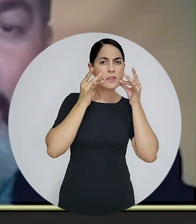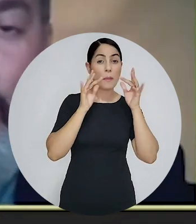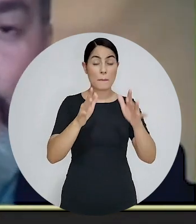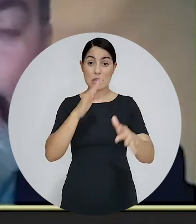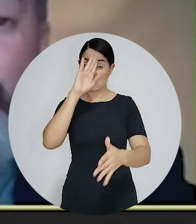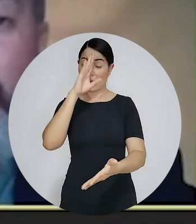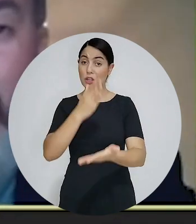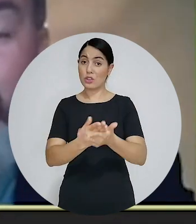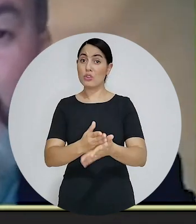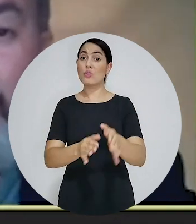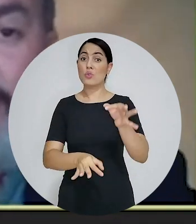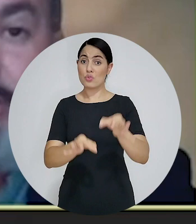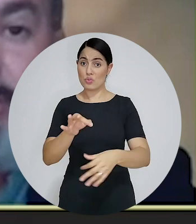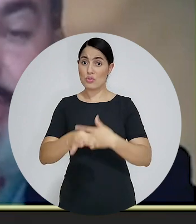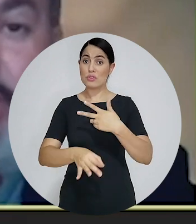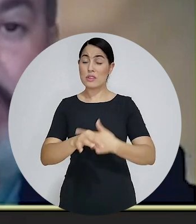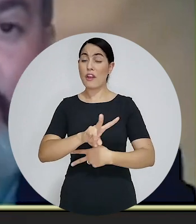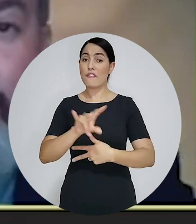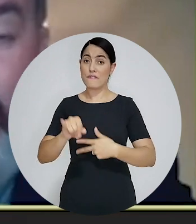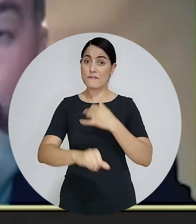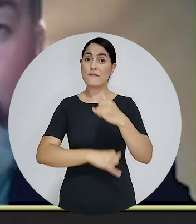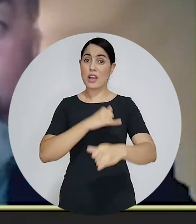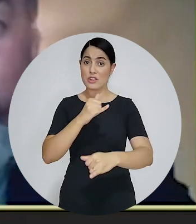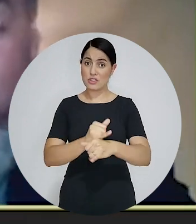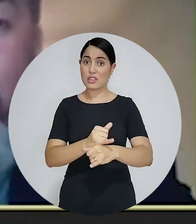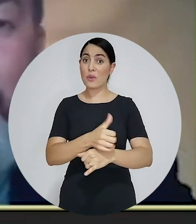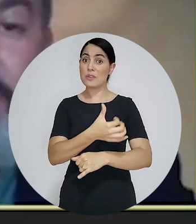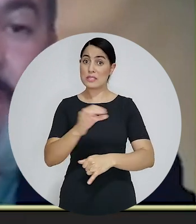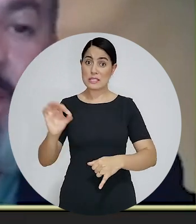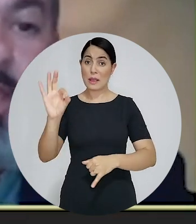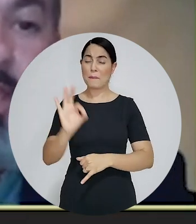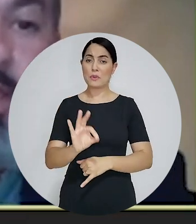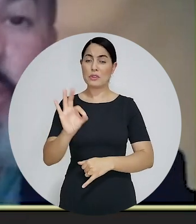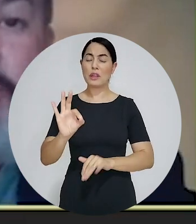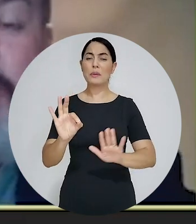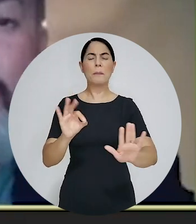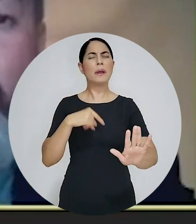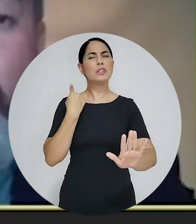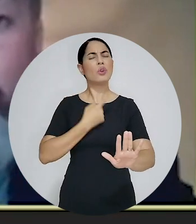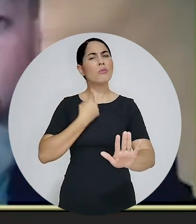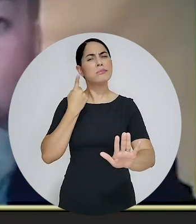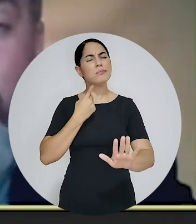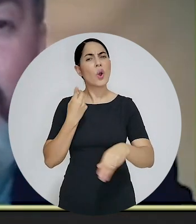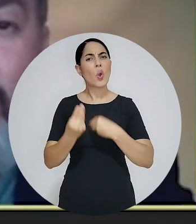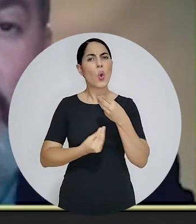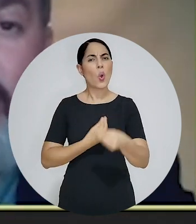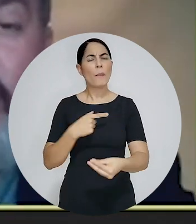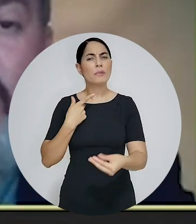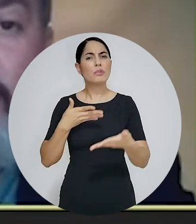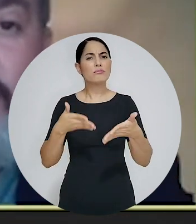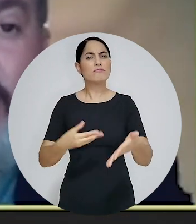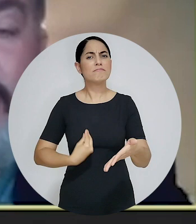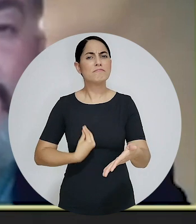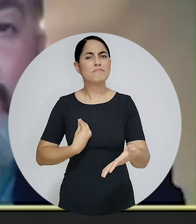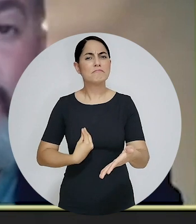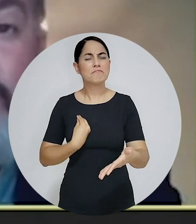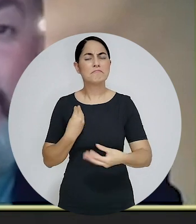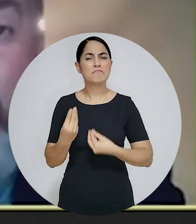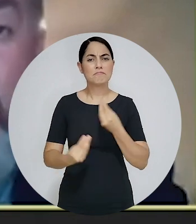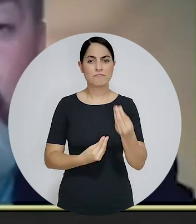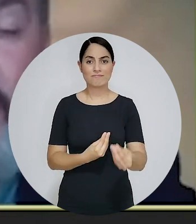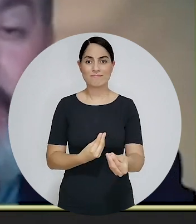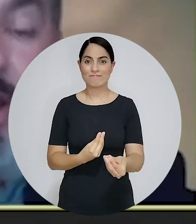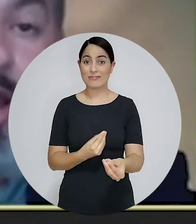o judiciário 100% digital veio para ficar. E nós, como advogados, como ficamos diante desse